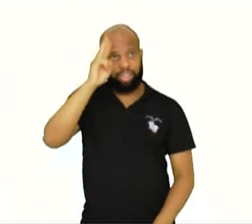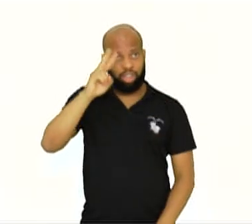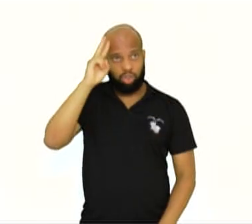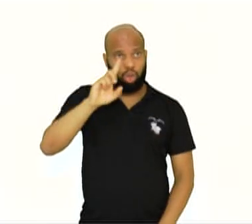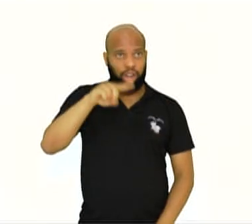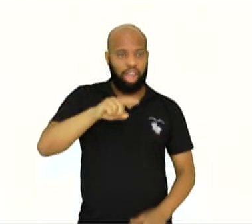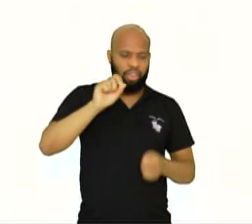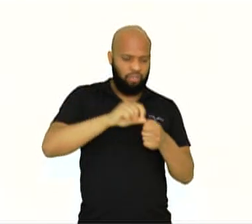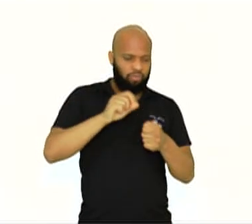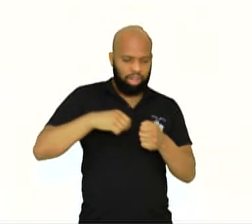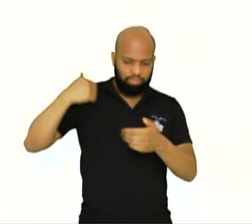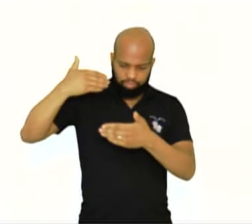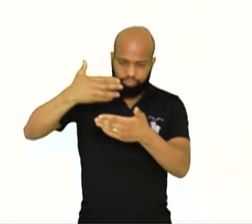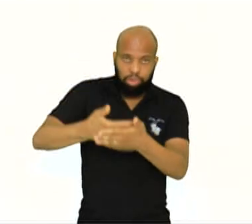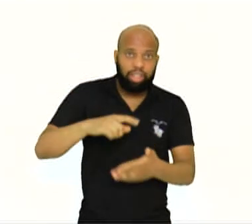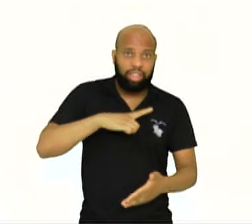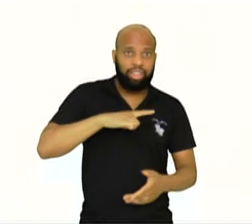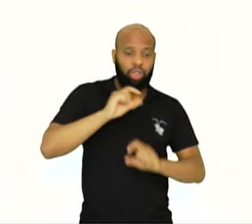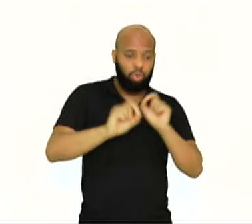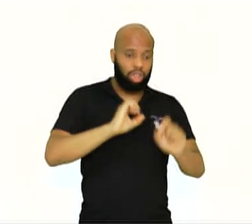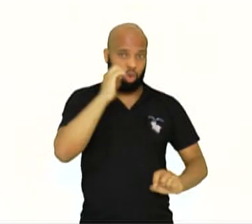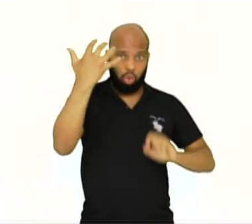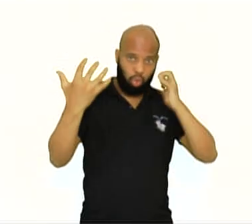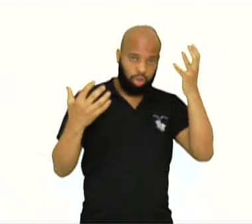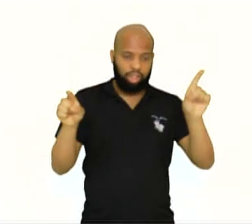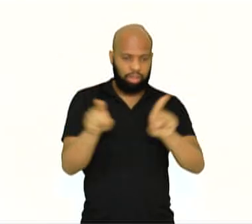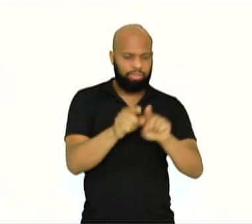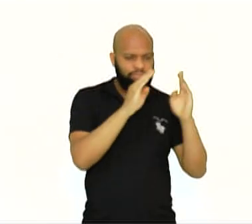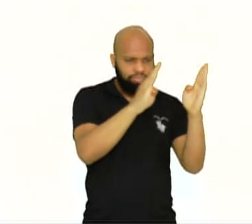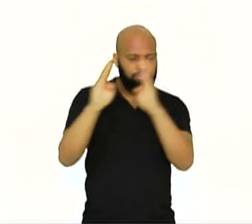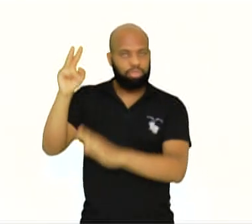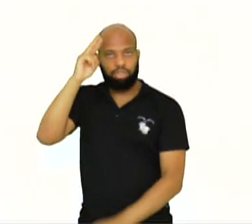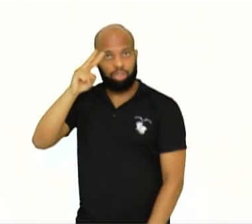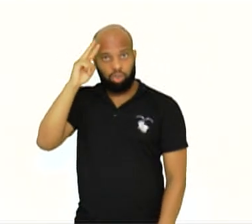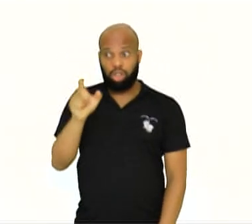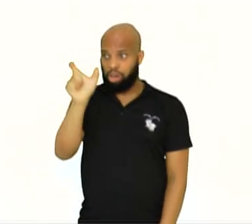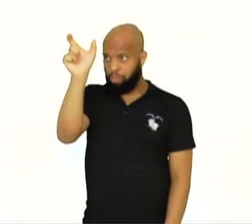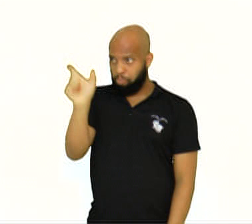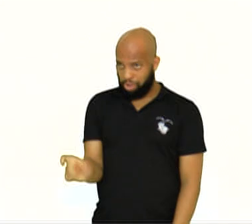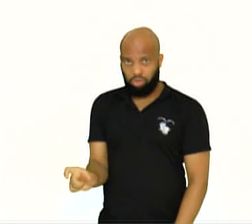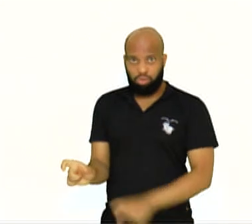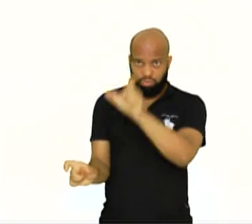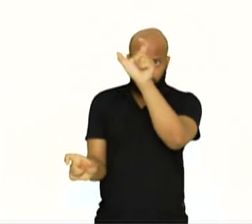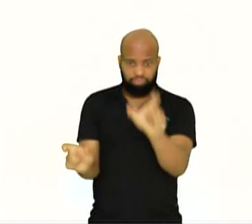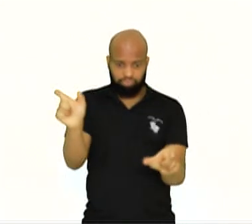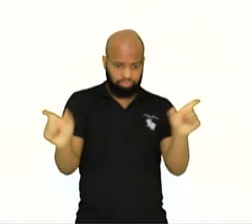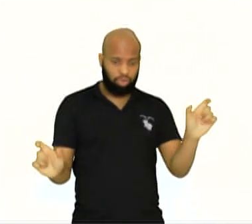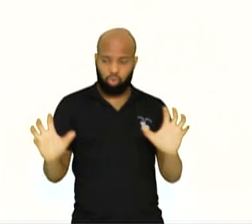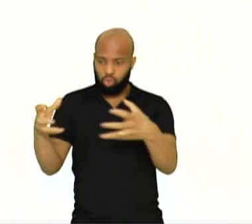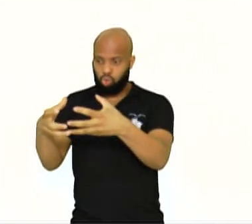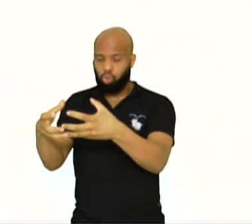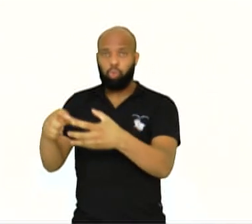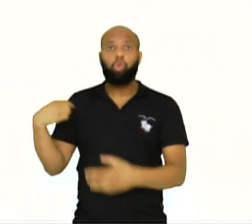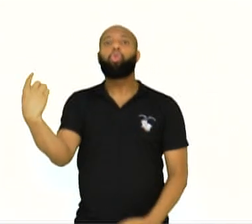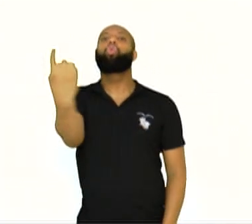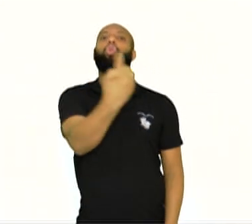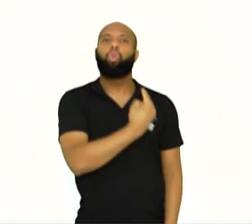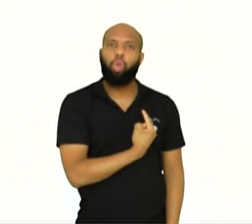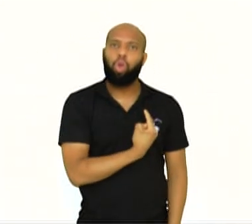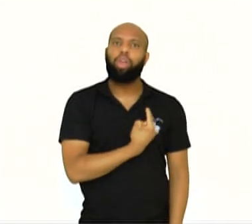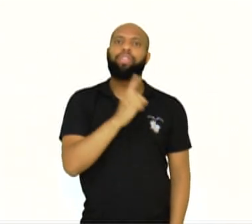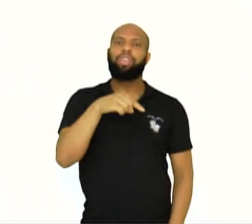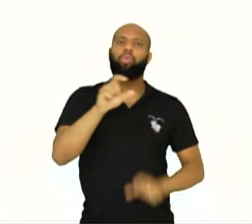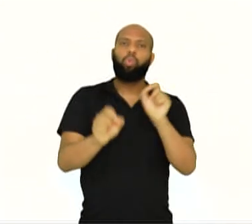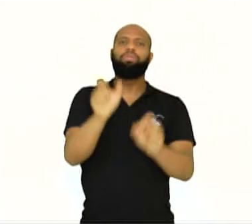ela é construída através de fatos e processos históricos. Os sujeitos, os indivíduos, os grupos, nós somos